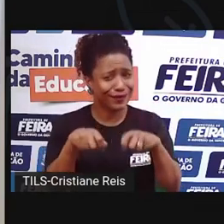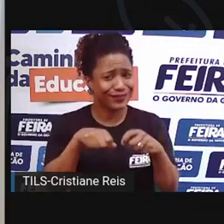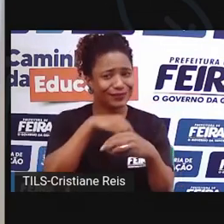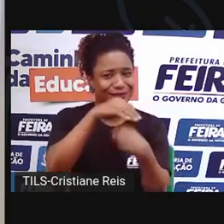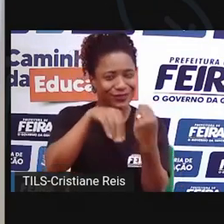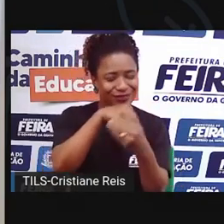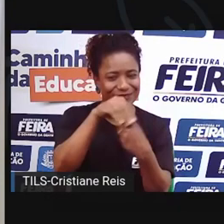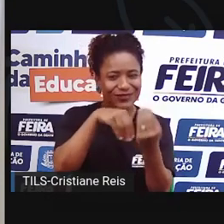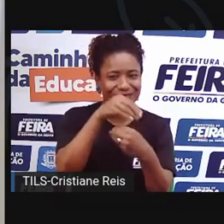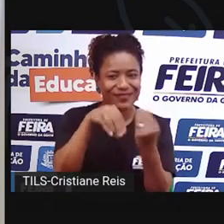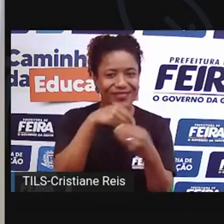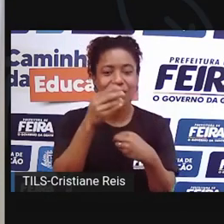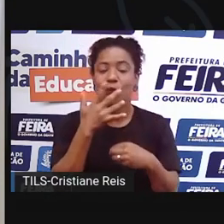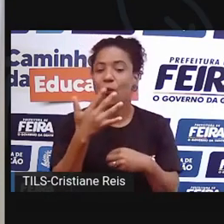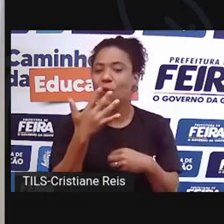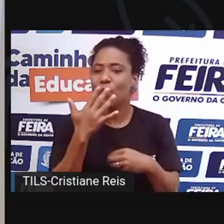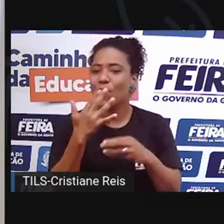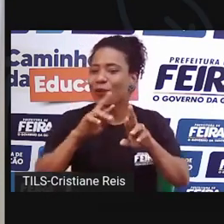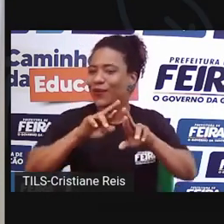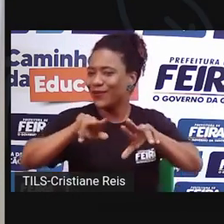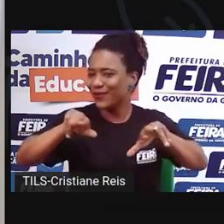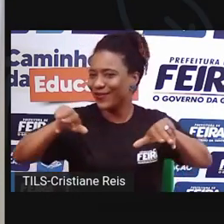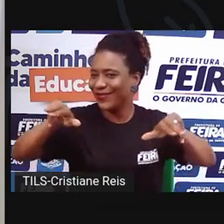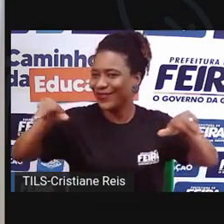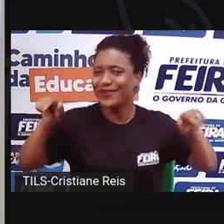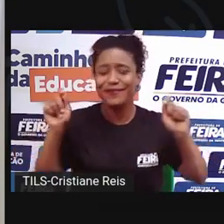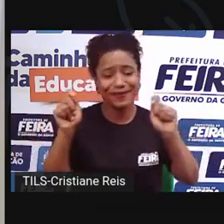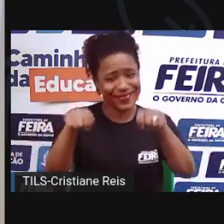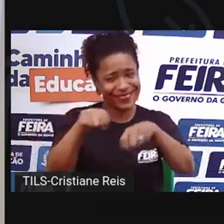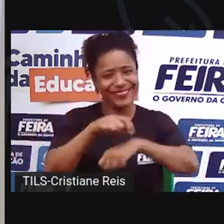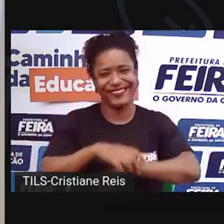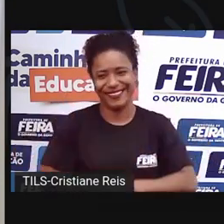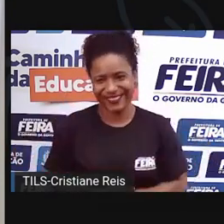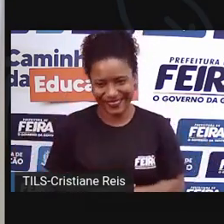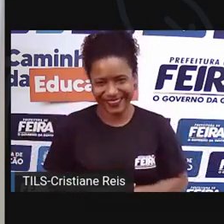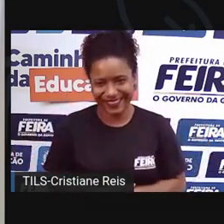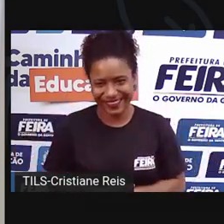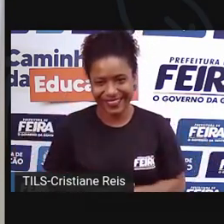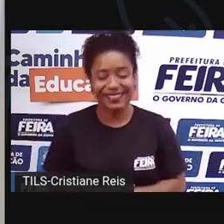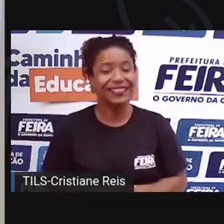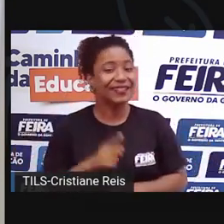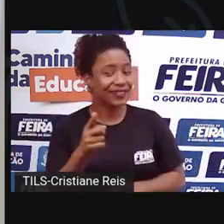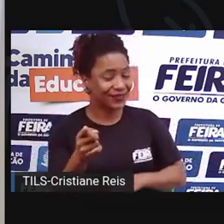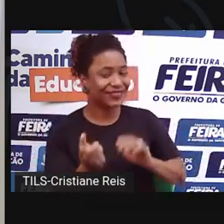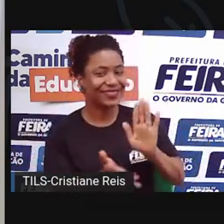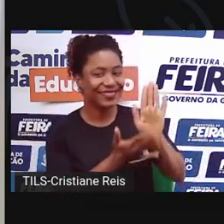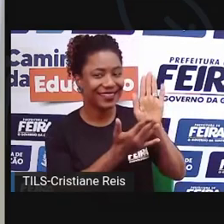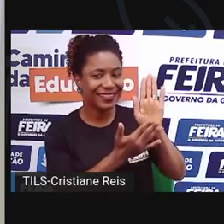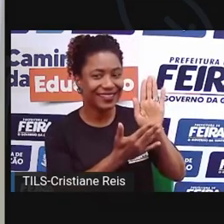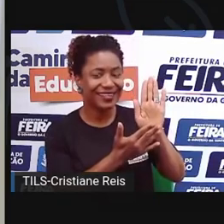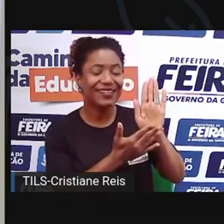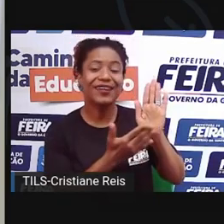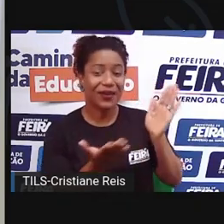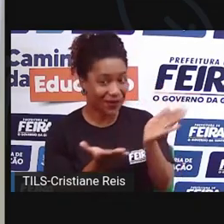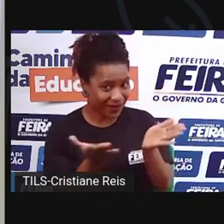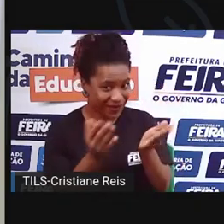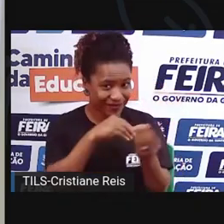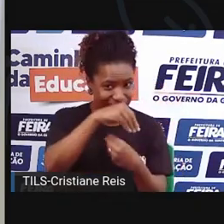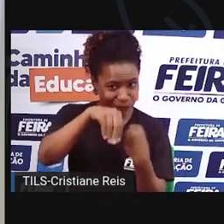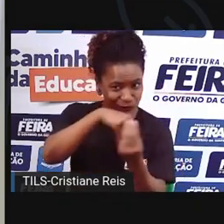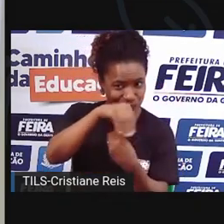que dá. Dá pra gente misturar e fazer várias outras cores. E com essa proposta, a gente vai brincar de misturar